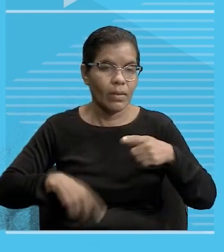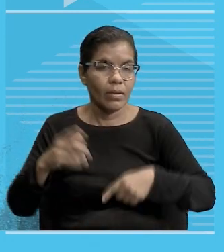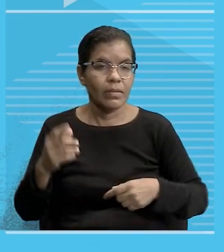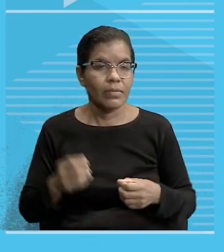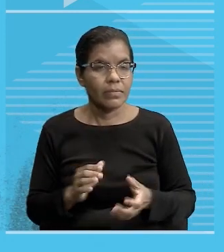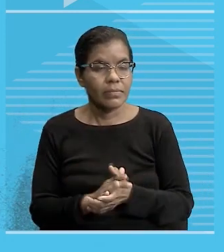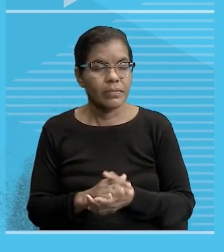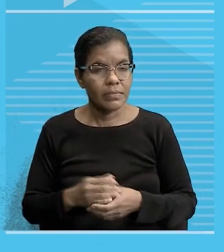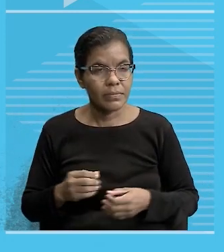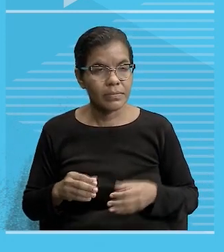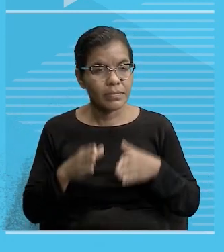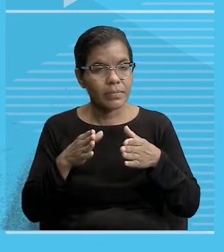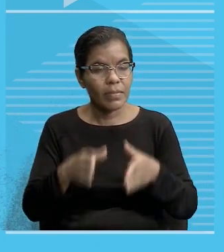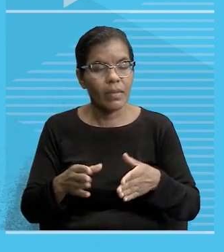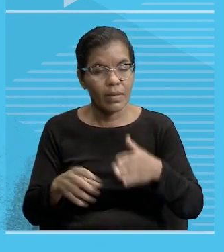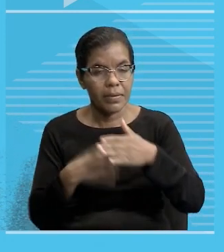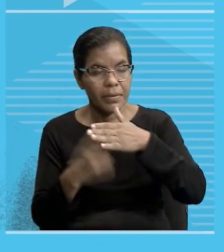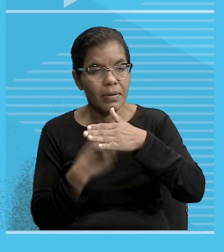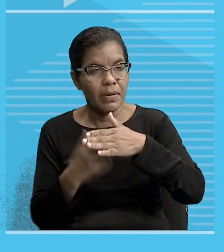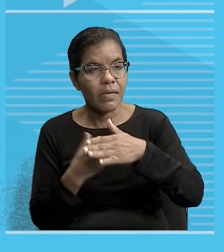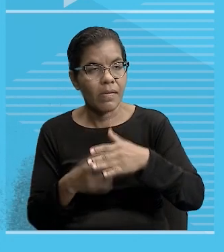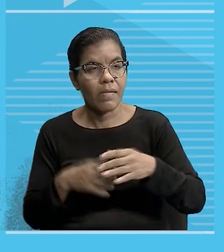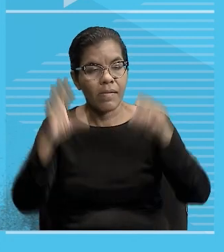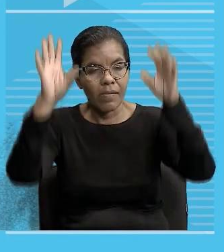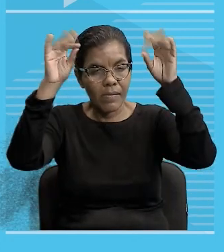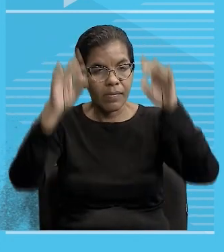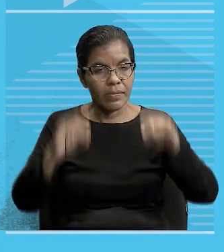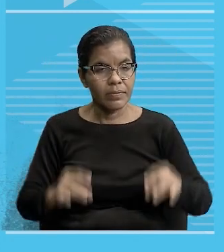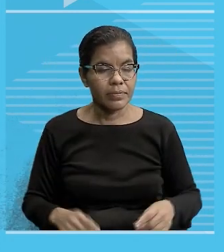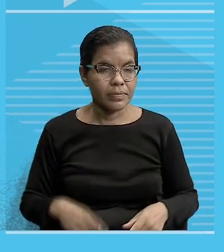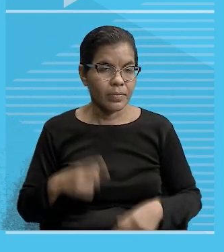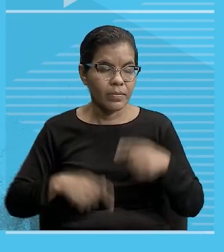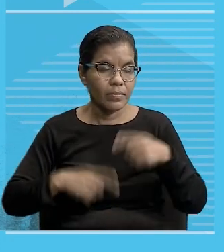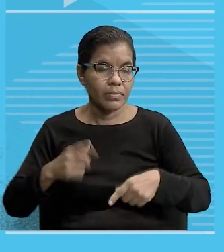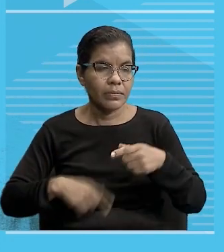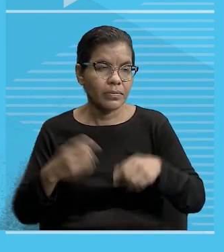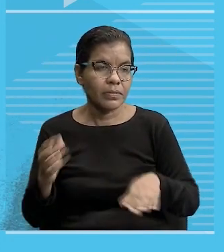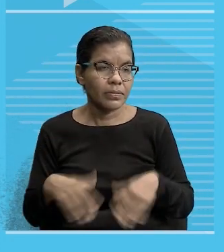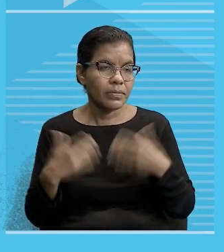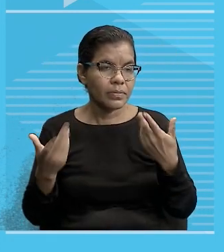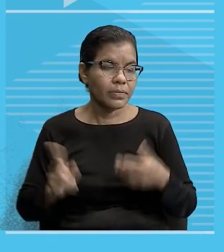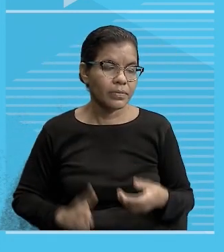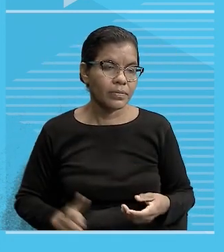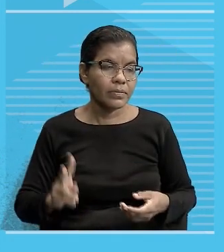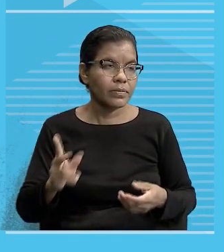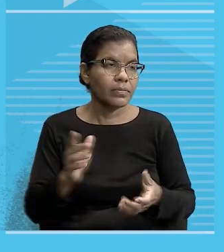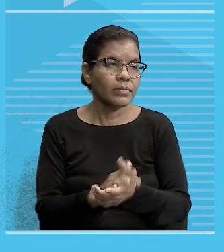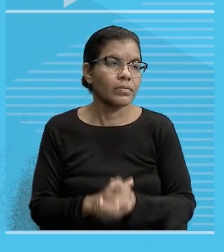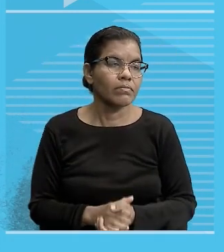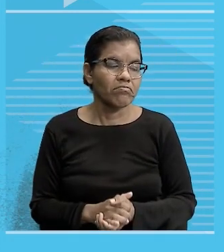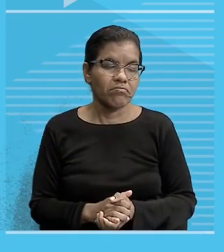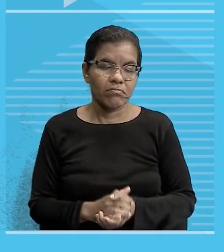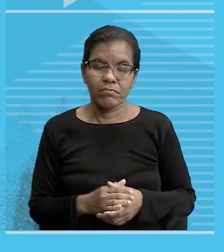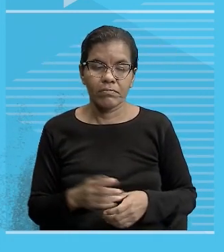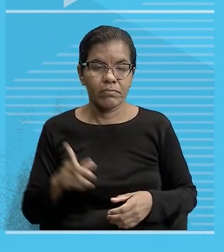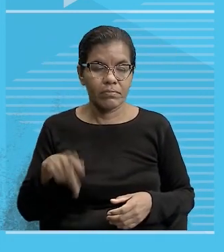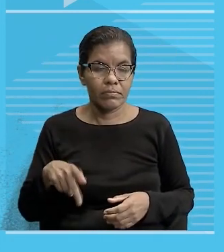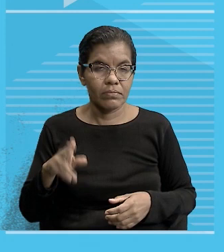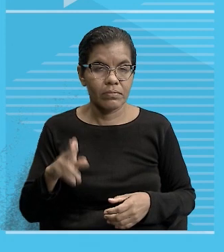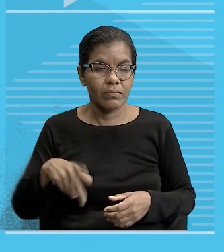diretrizes de marcha da empresa especificação do produto só isso qual era o valor funcional não tinha nenhum valor